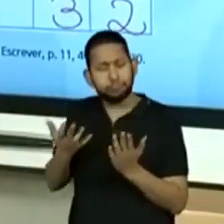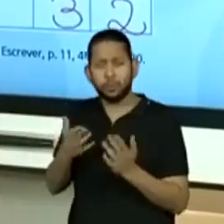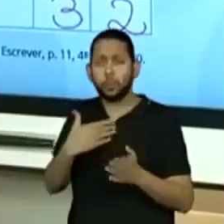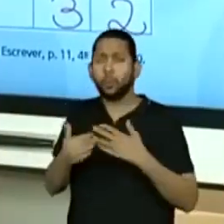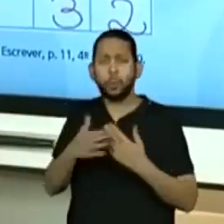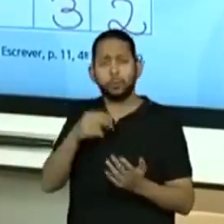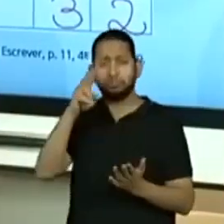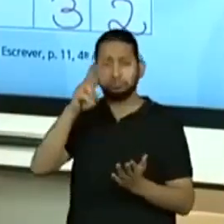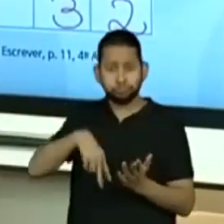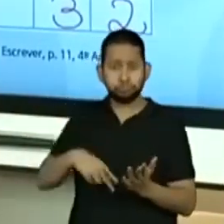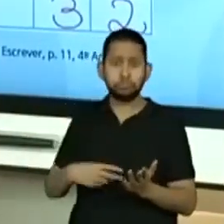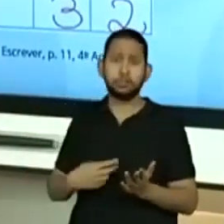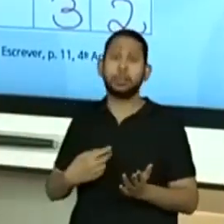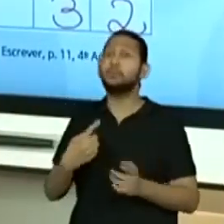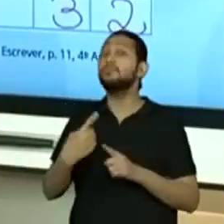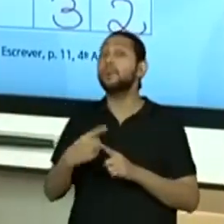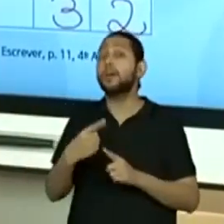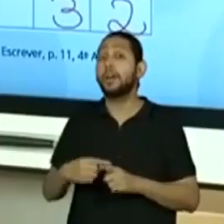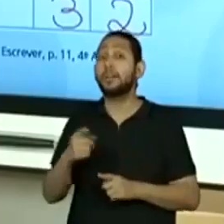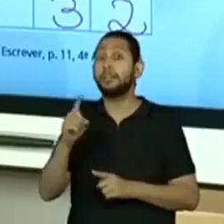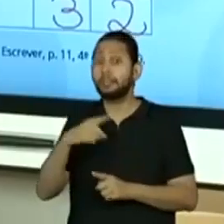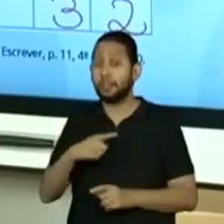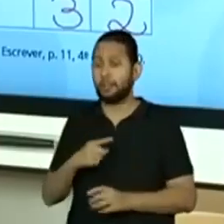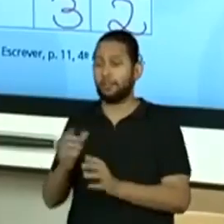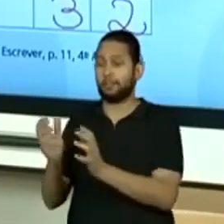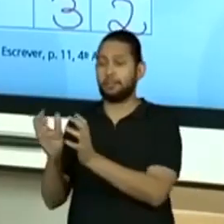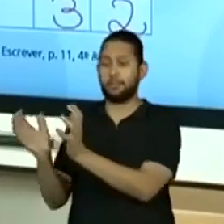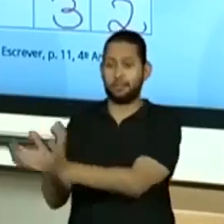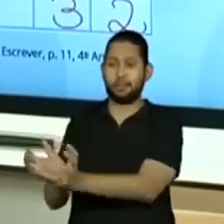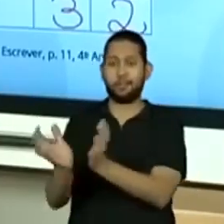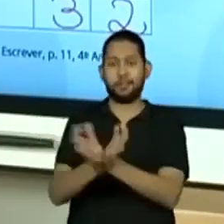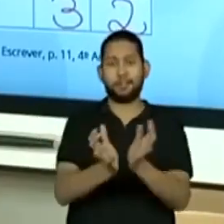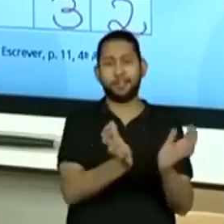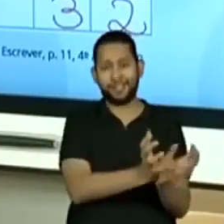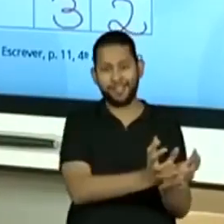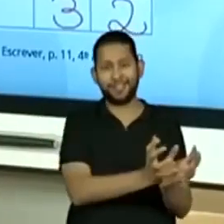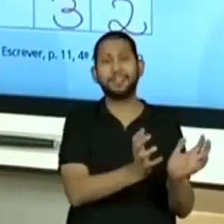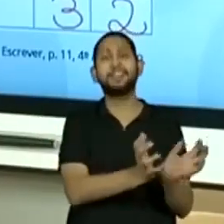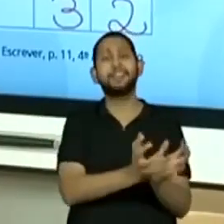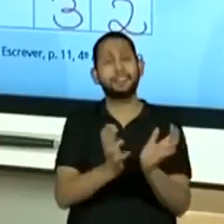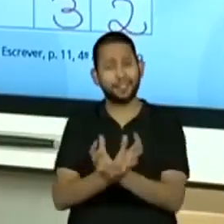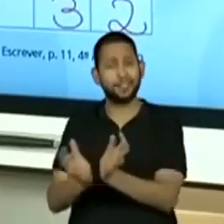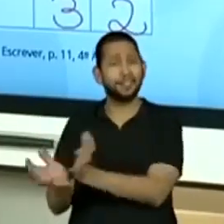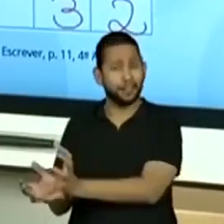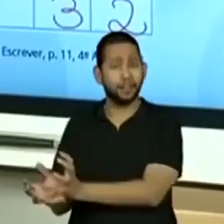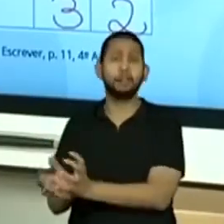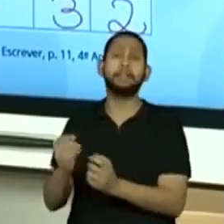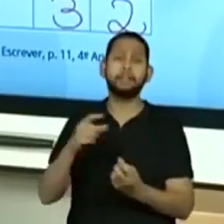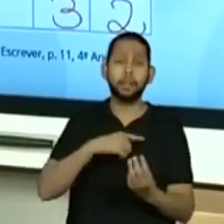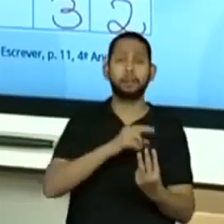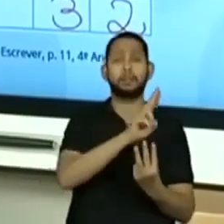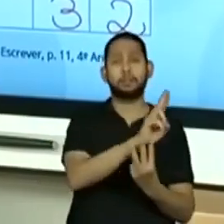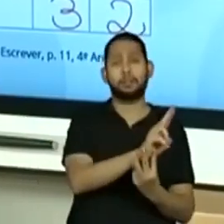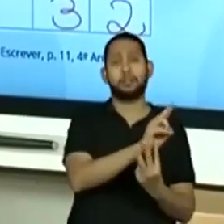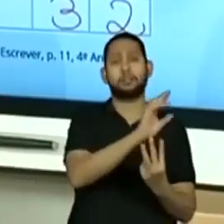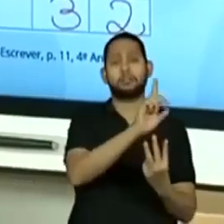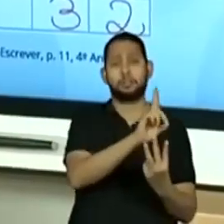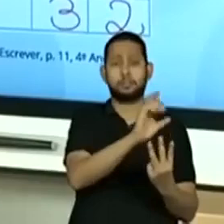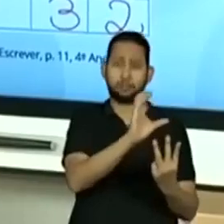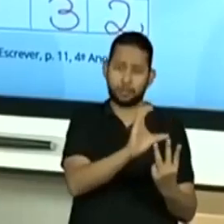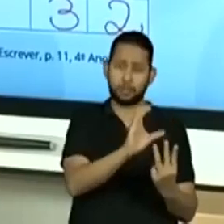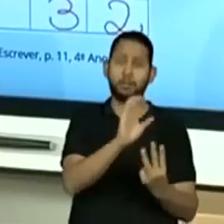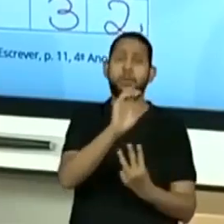quê? O que vai mudar é a classe em que a ordem, a unidade, a dezena ou a centena está